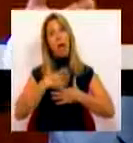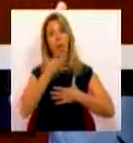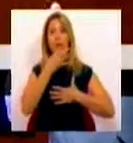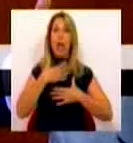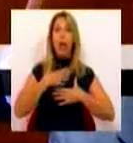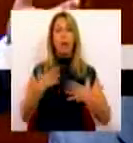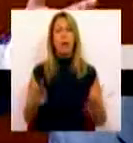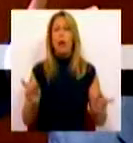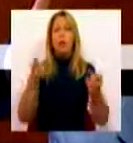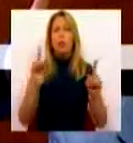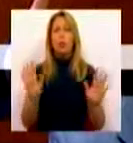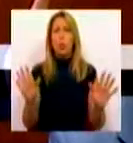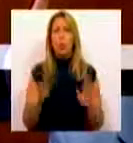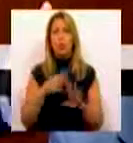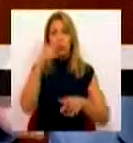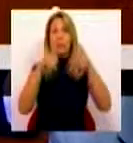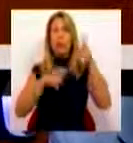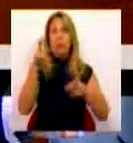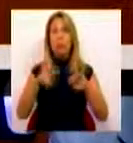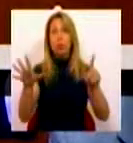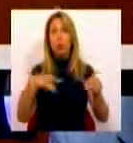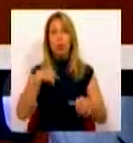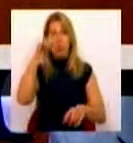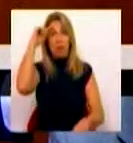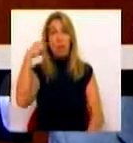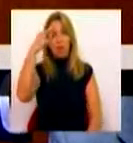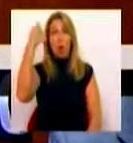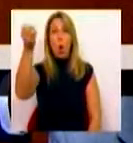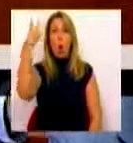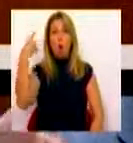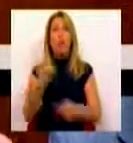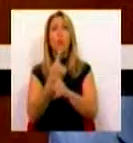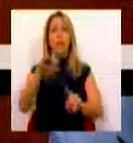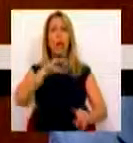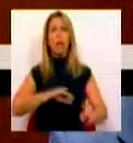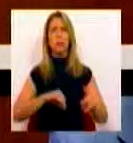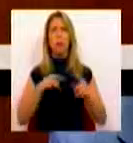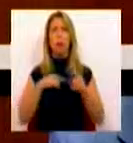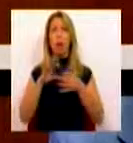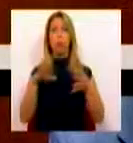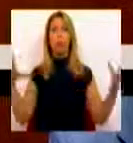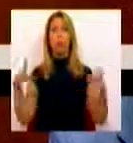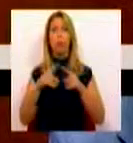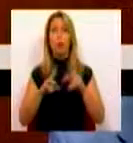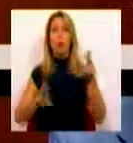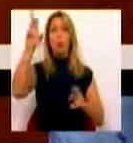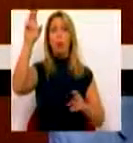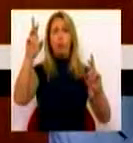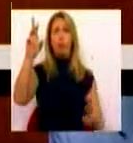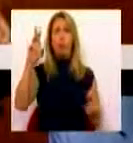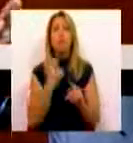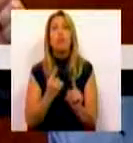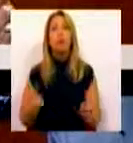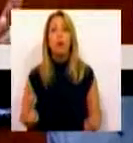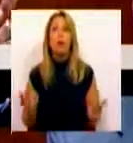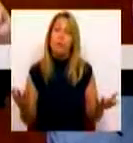dificuldade em compreender a disparidade de rendimentos? Sim, as pessoas têm essa dificuldade. Agora, há uma coisa que